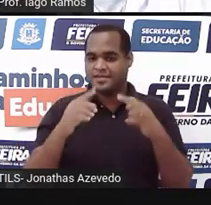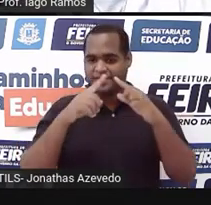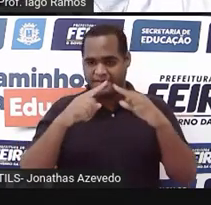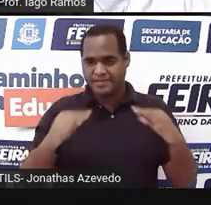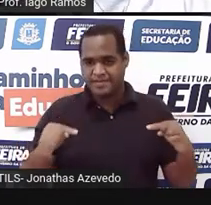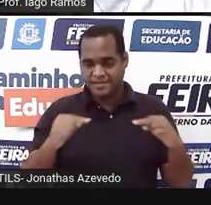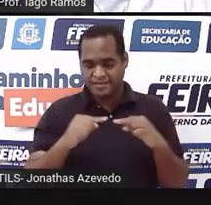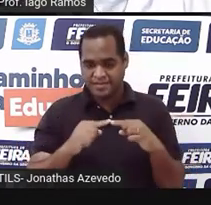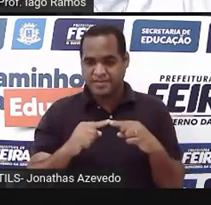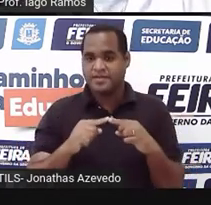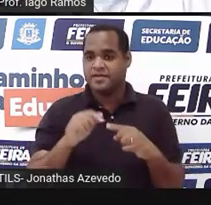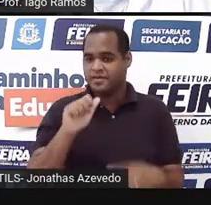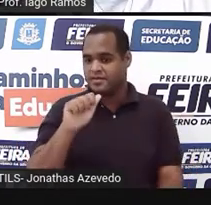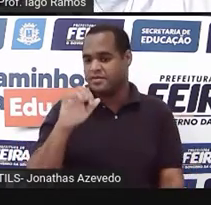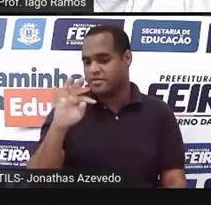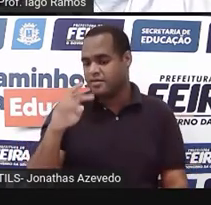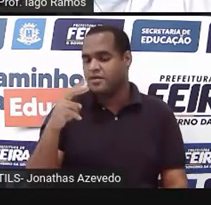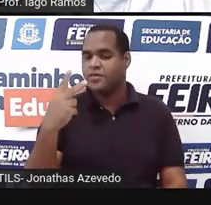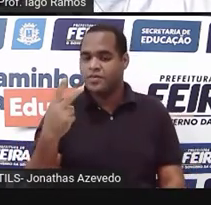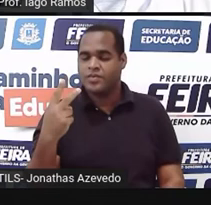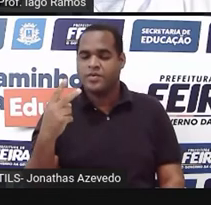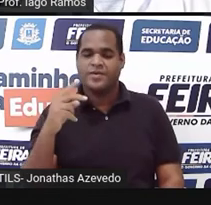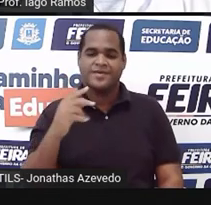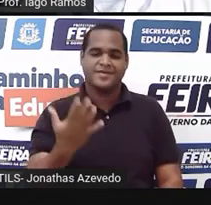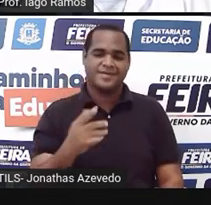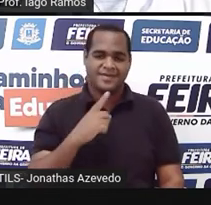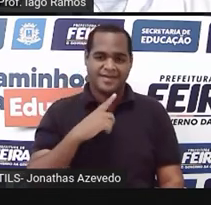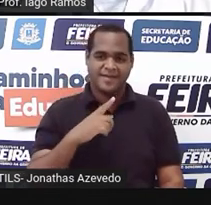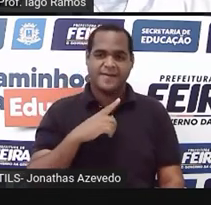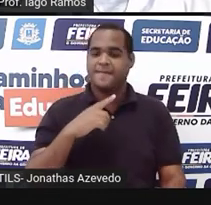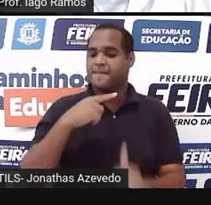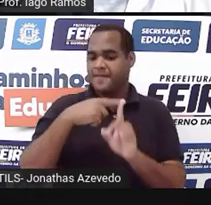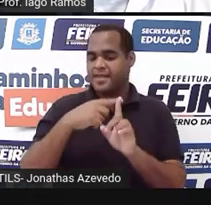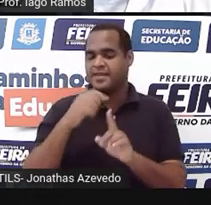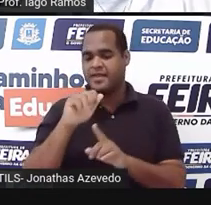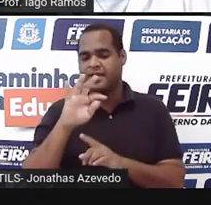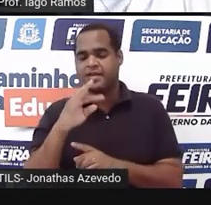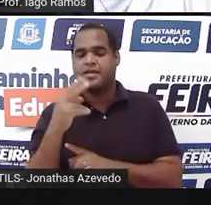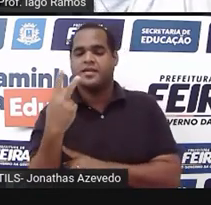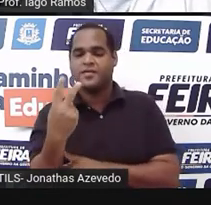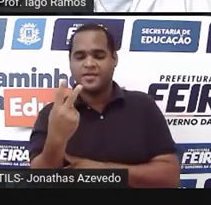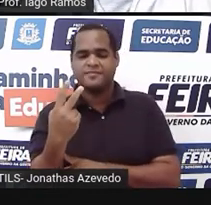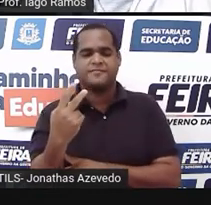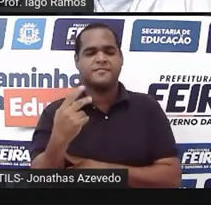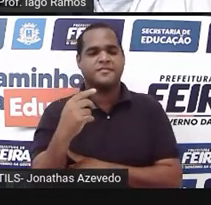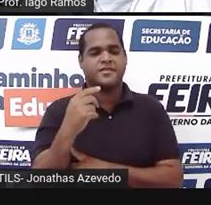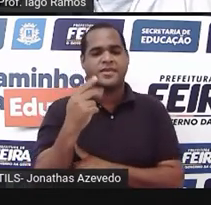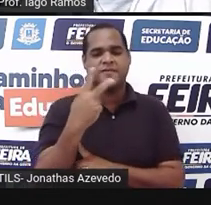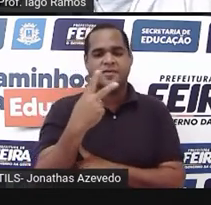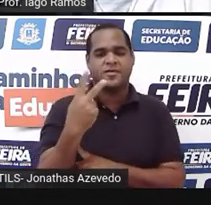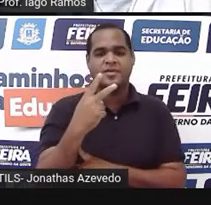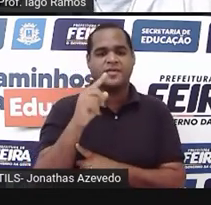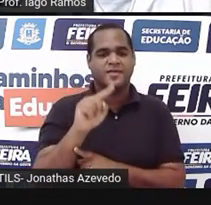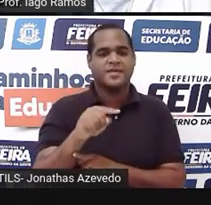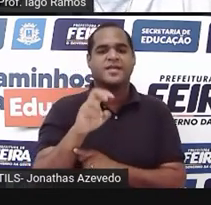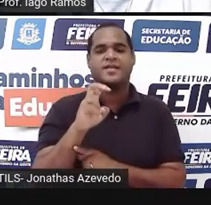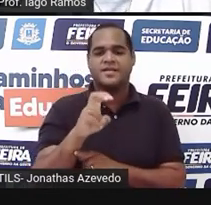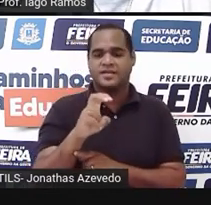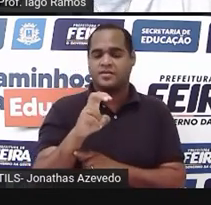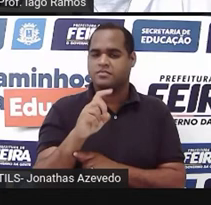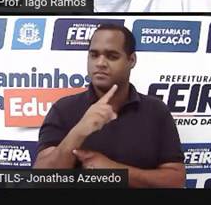um mais a área do triângulo dois não é a área do triângulo um 22,5